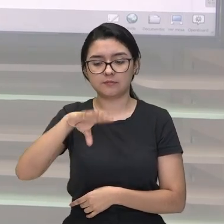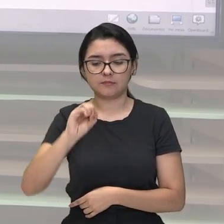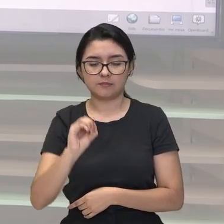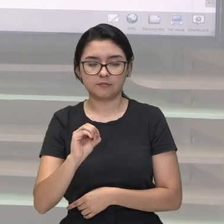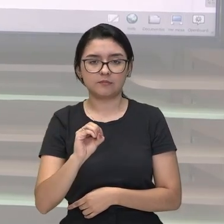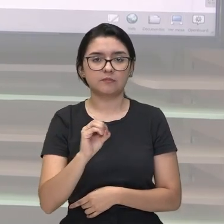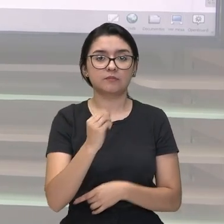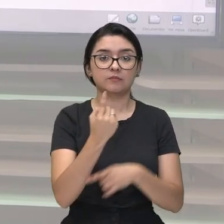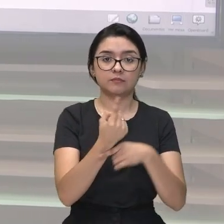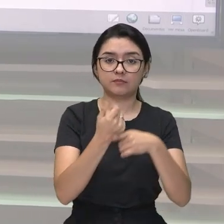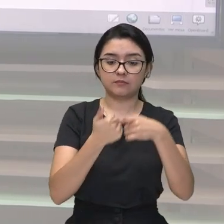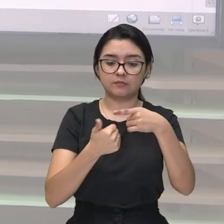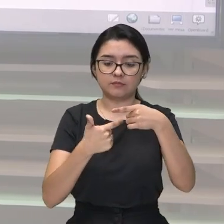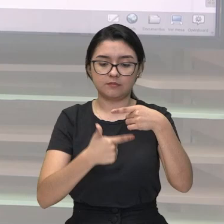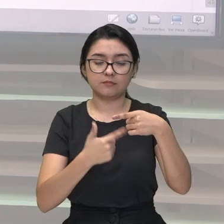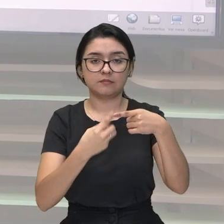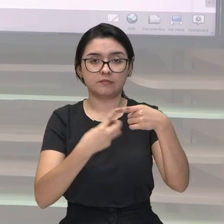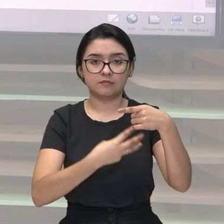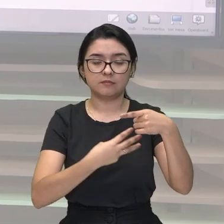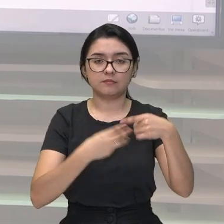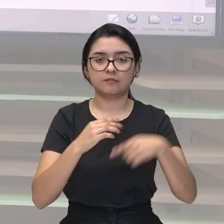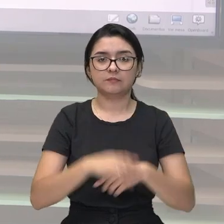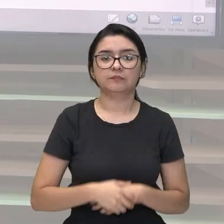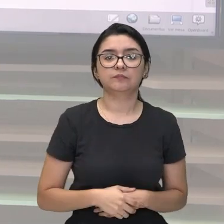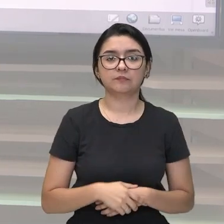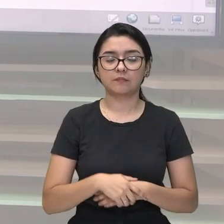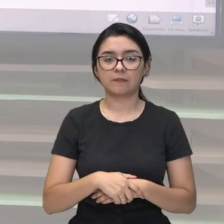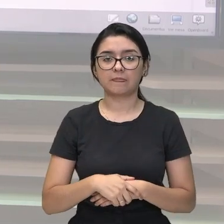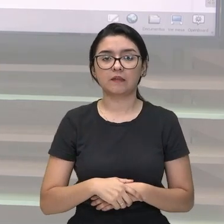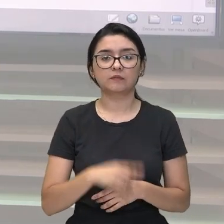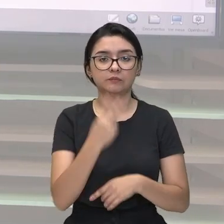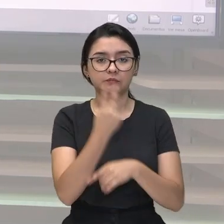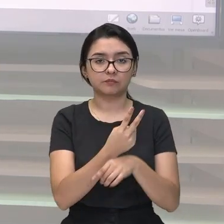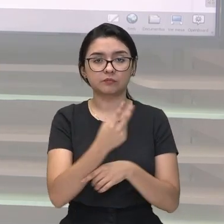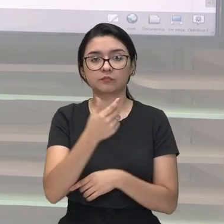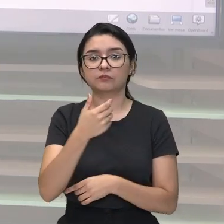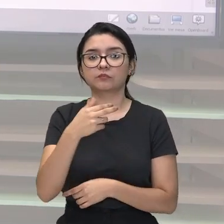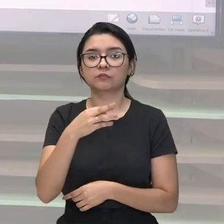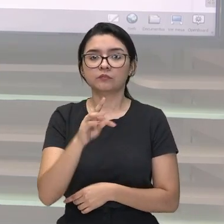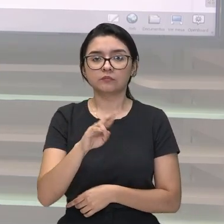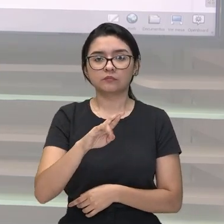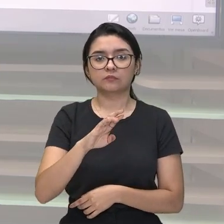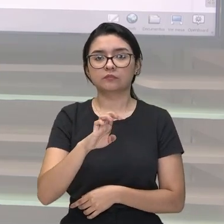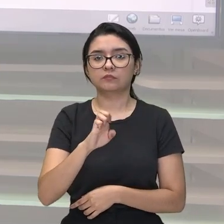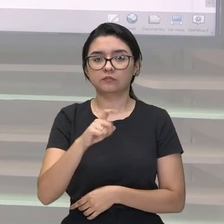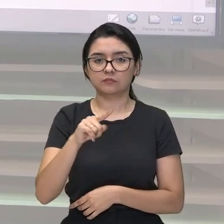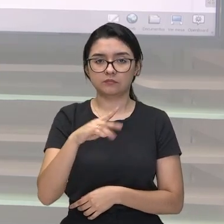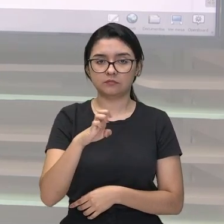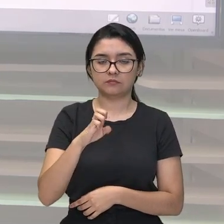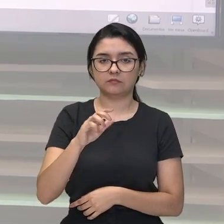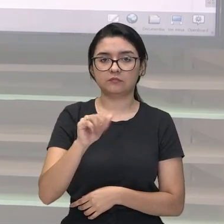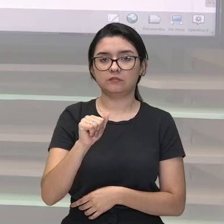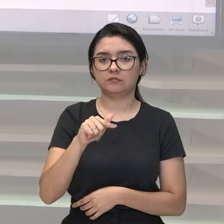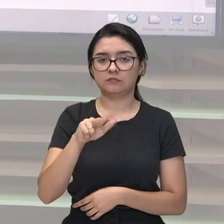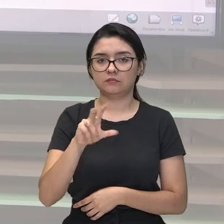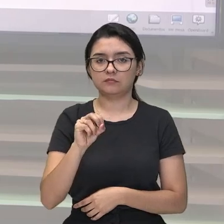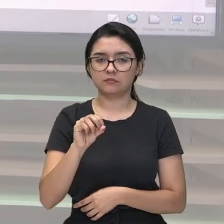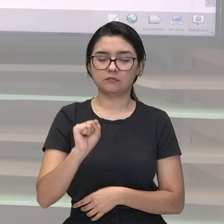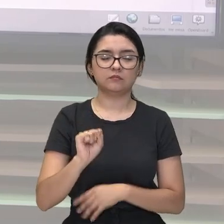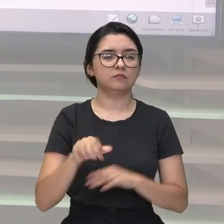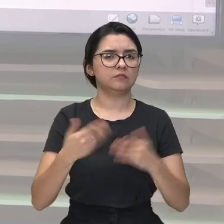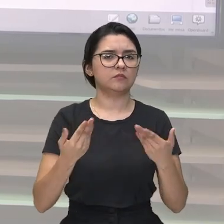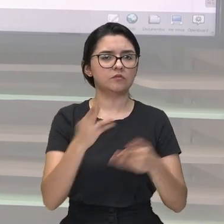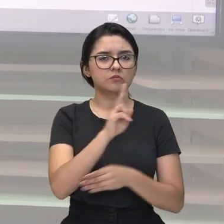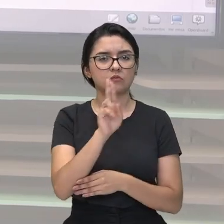Vou falar 2, 13 avos. Tudo bem? Até aqui você já viu isso. São definições